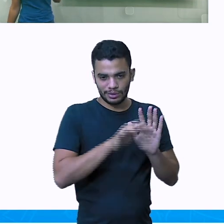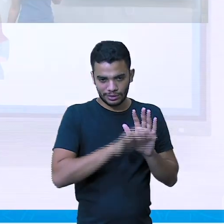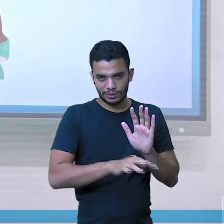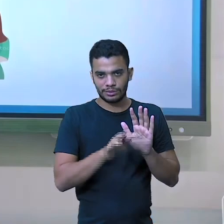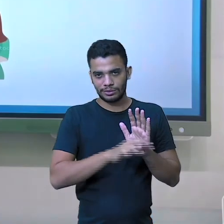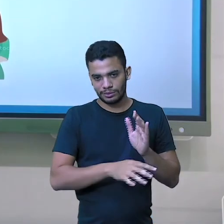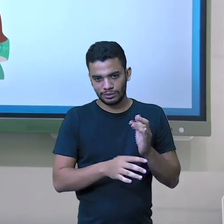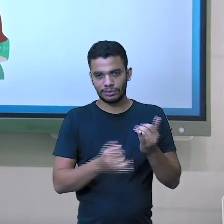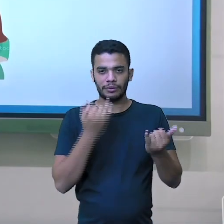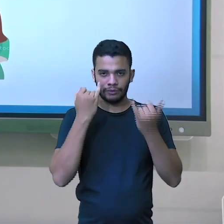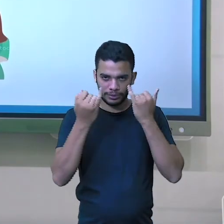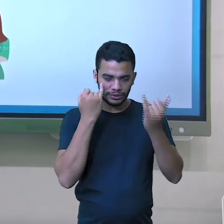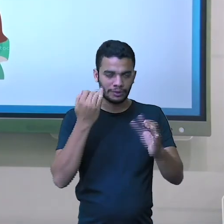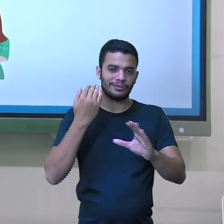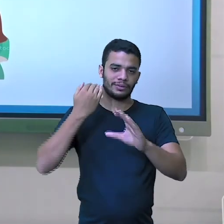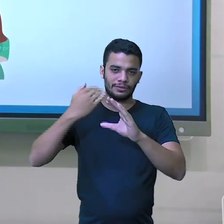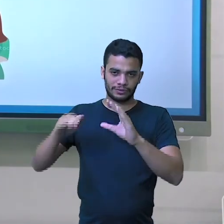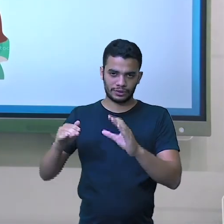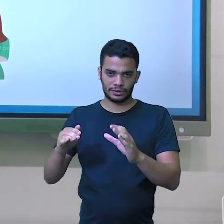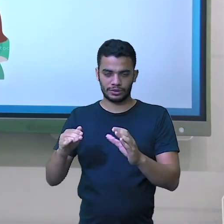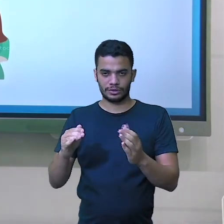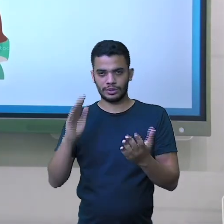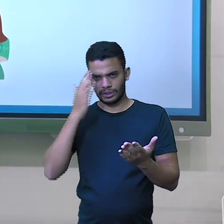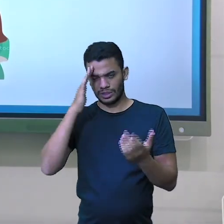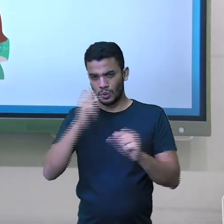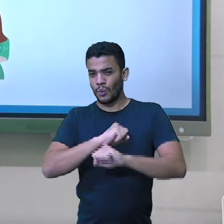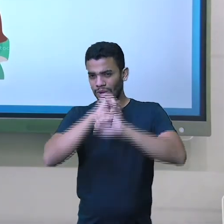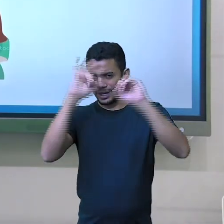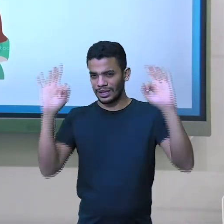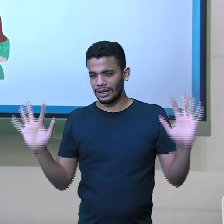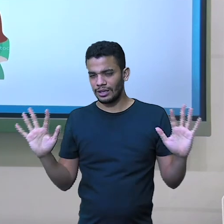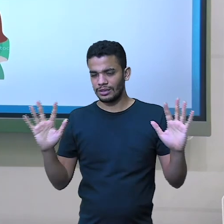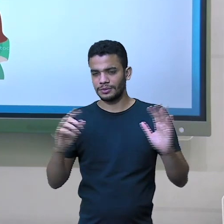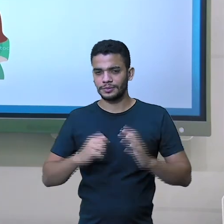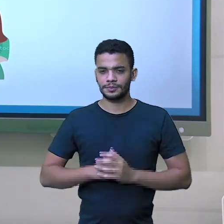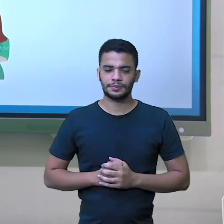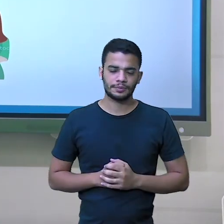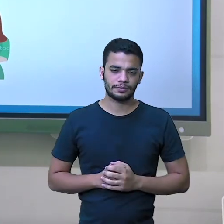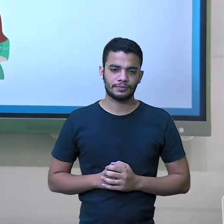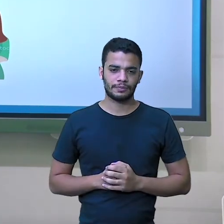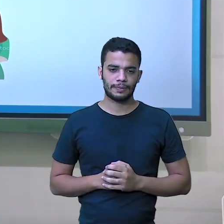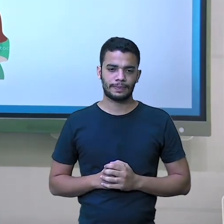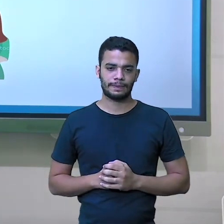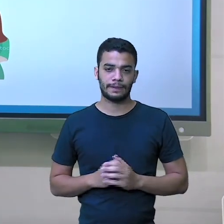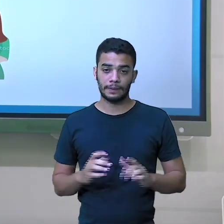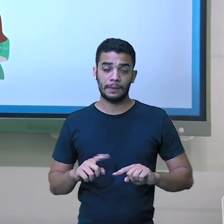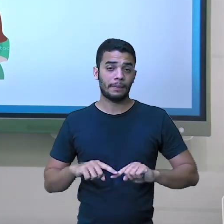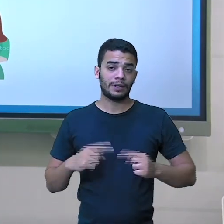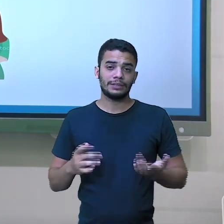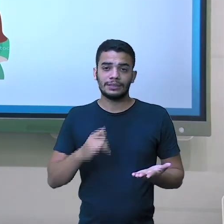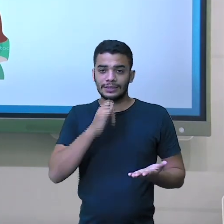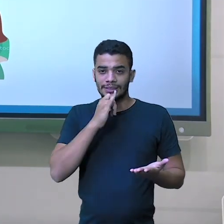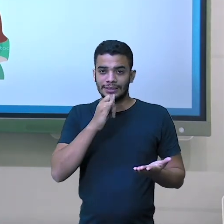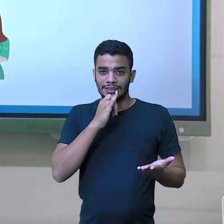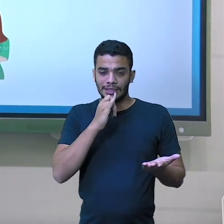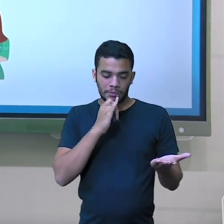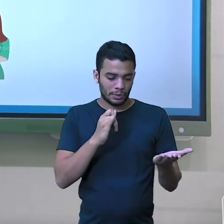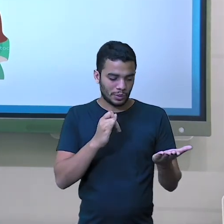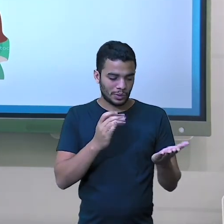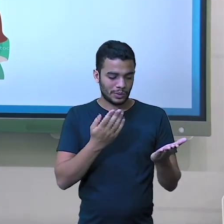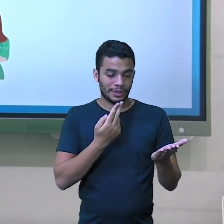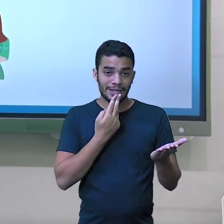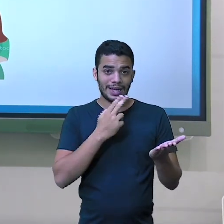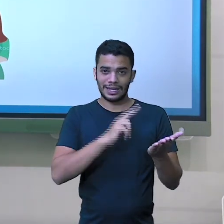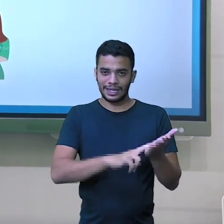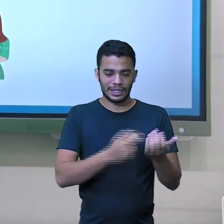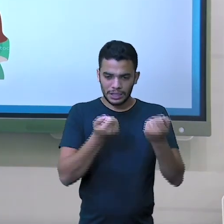que você vai estar escrevendo ali para estar enviando essa carta. Mas essa carta não precisa ser enviada.